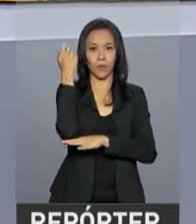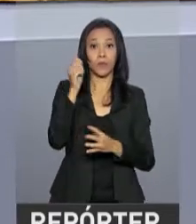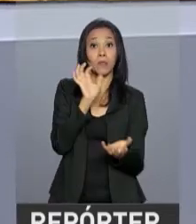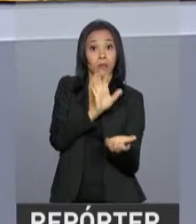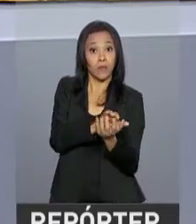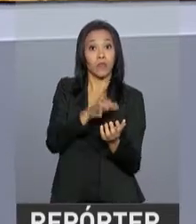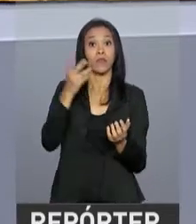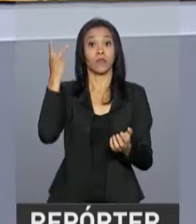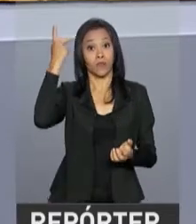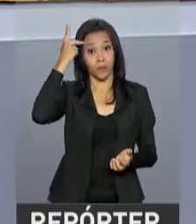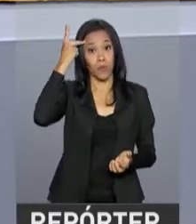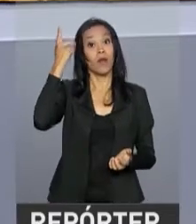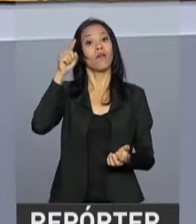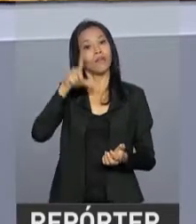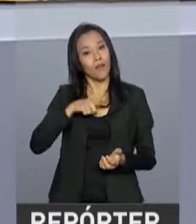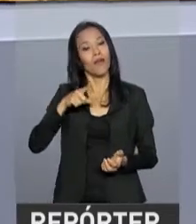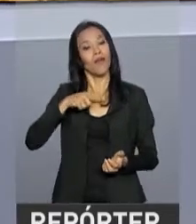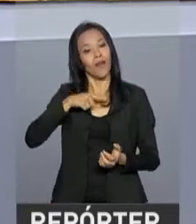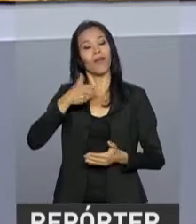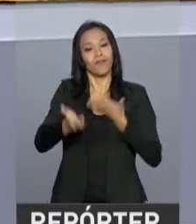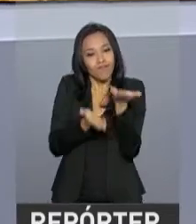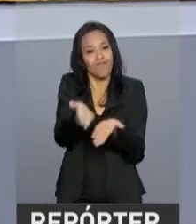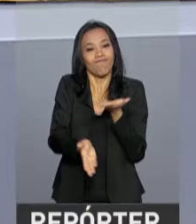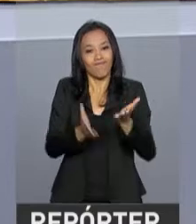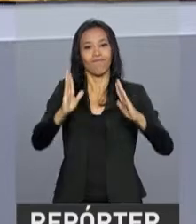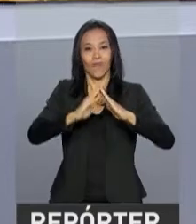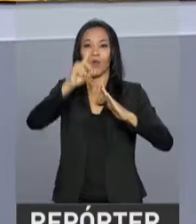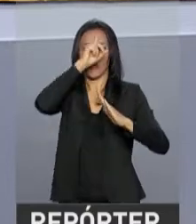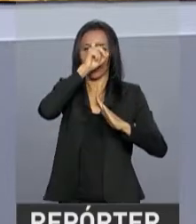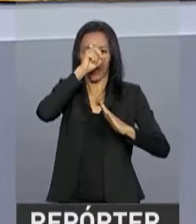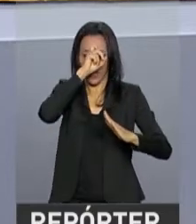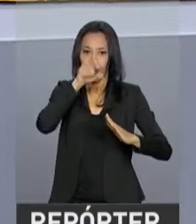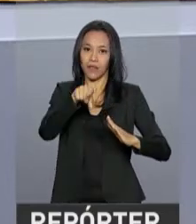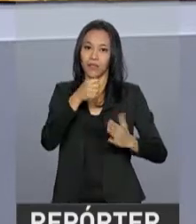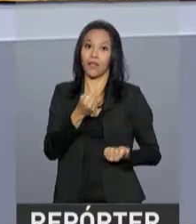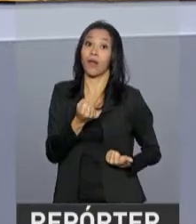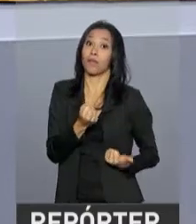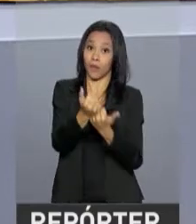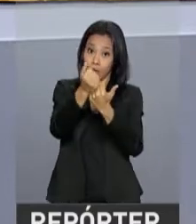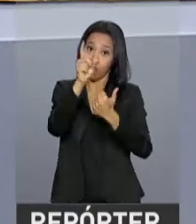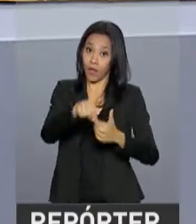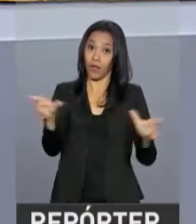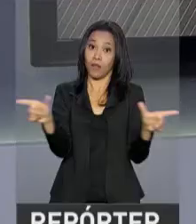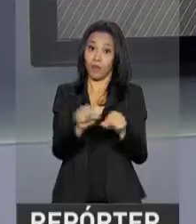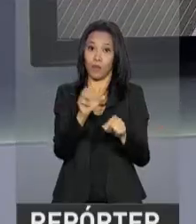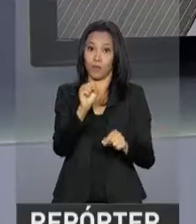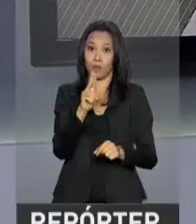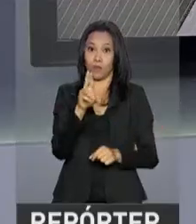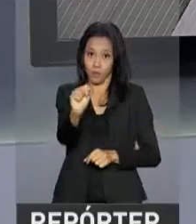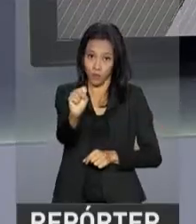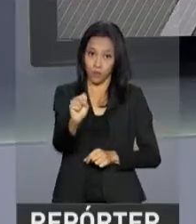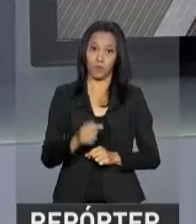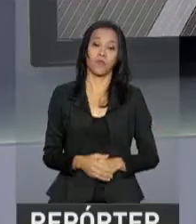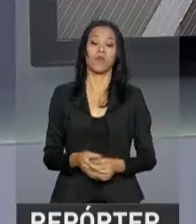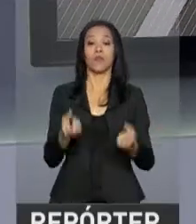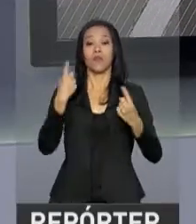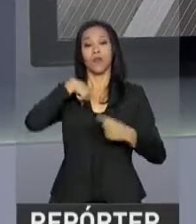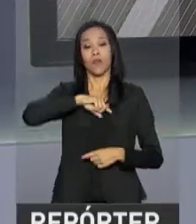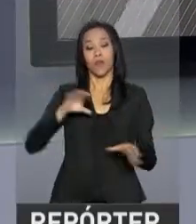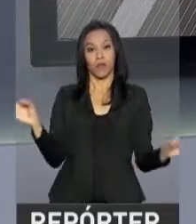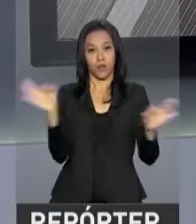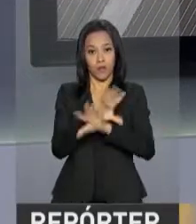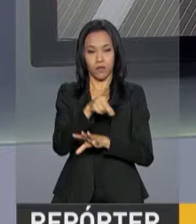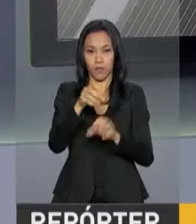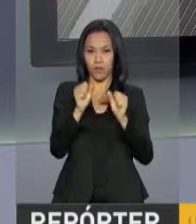e são paulo contam com serviços de reprodução assistida no sistema único de saúde nós ficamos por aqui